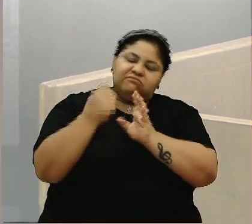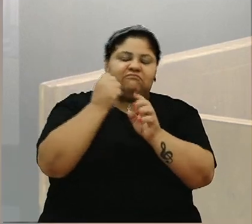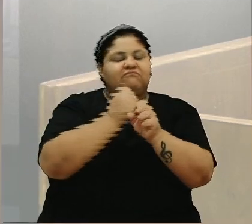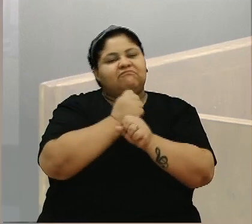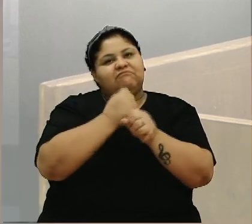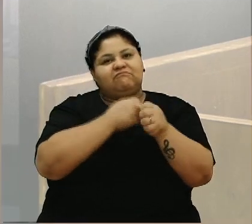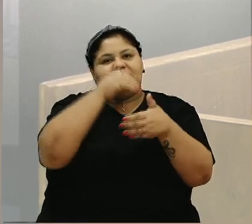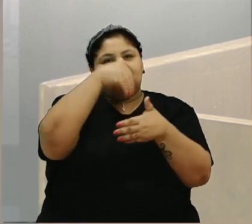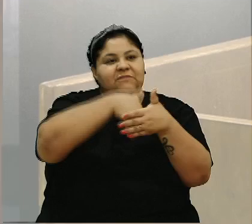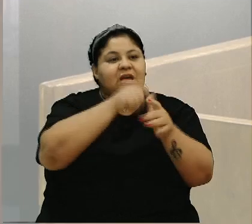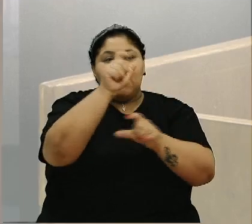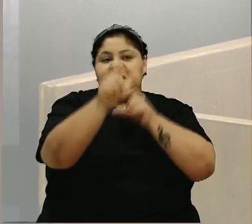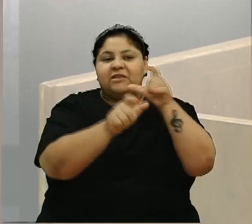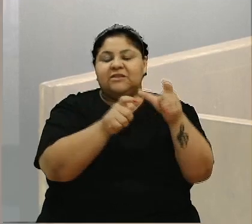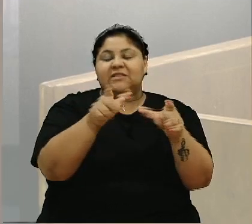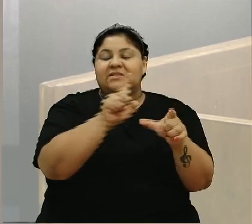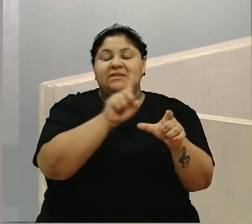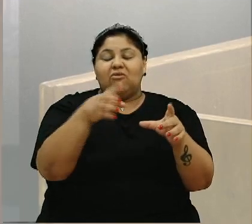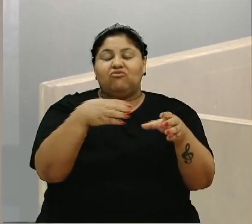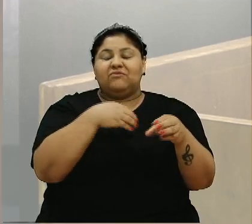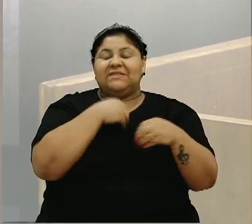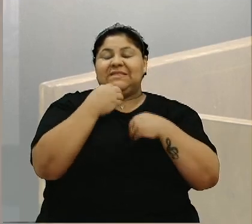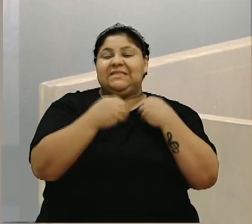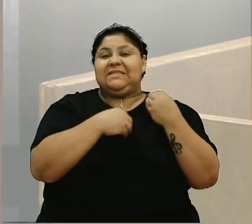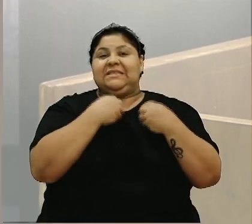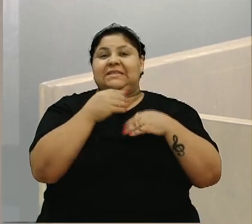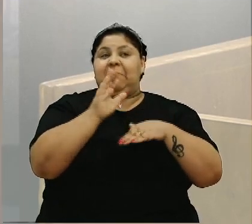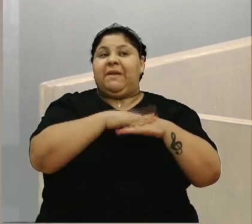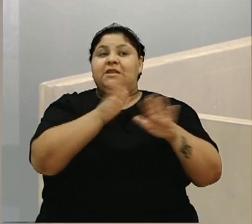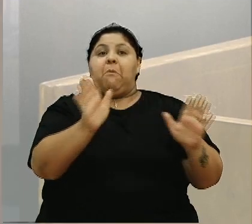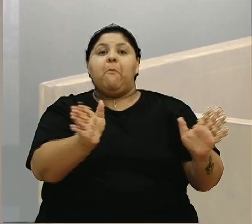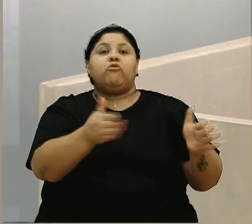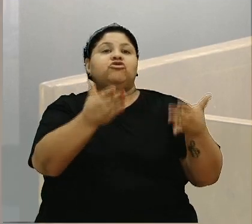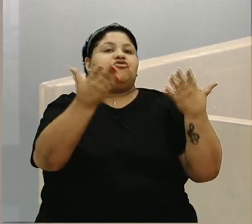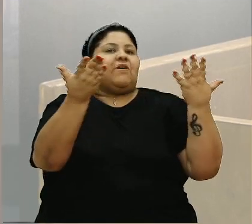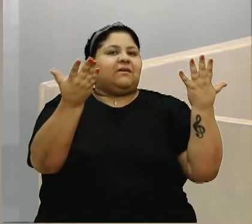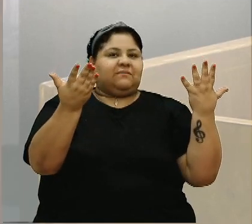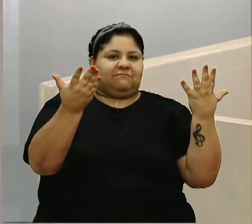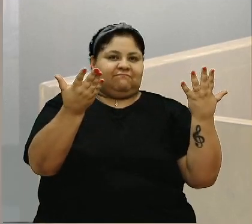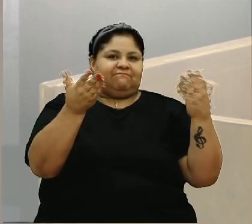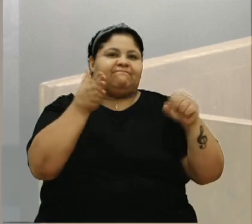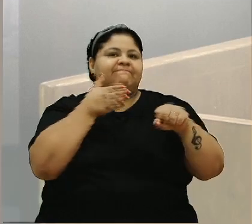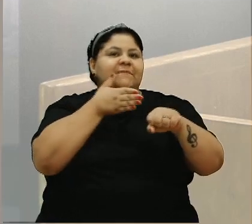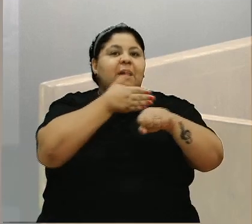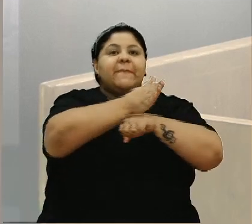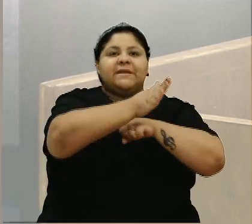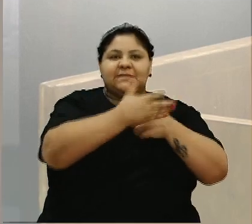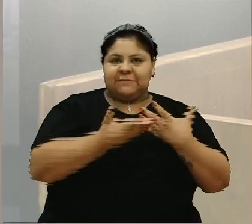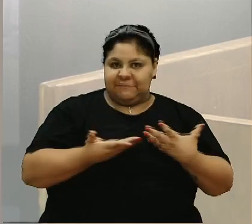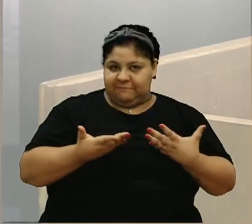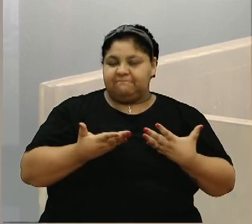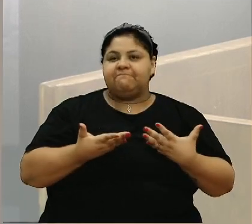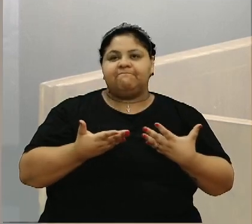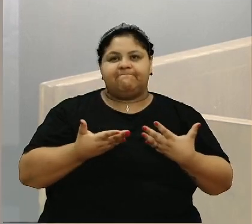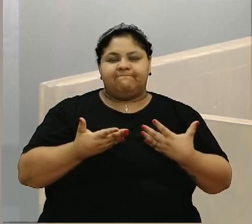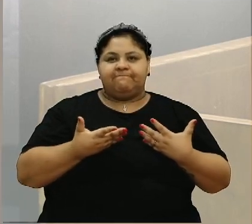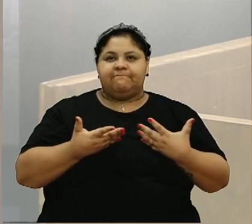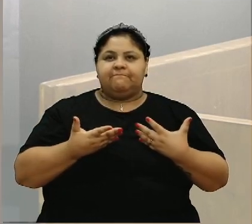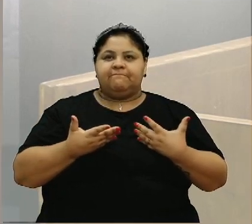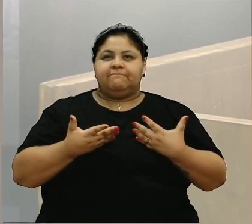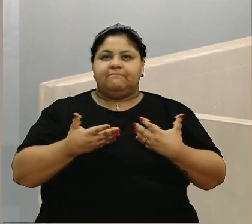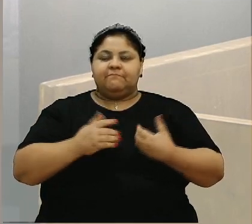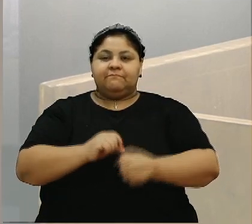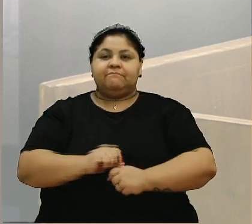eleições. As pessoas não se sentem mais motivadas a participar. E